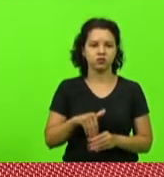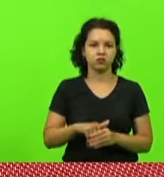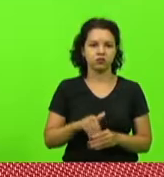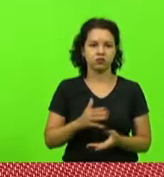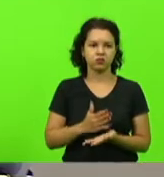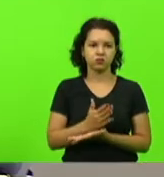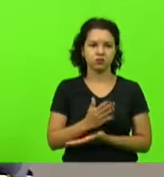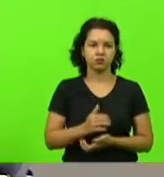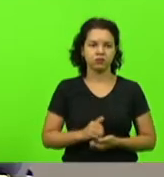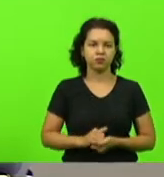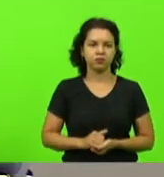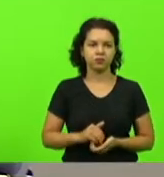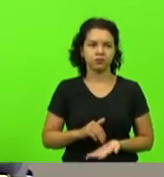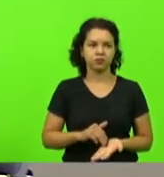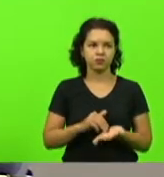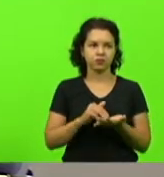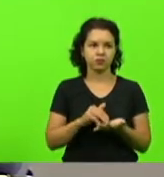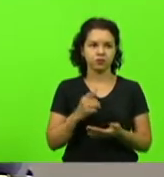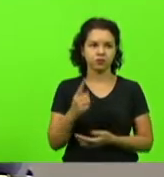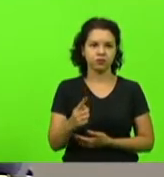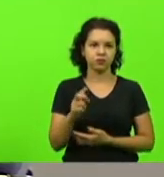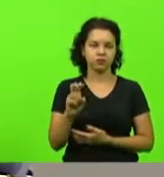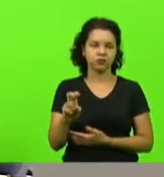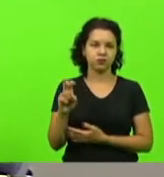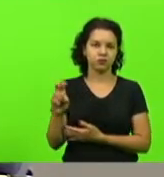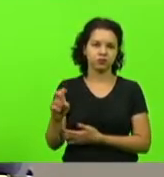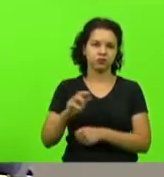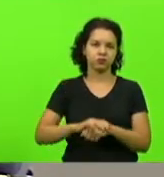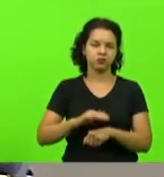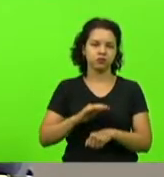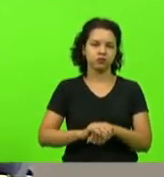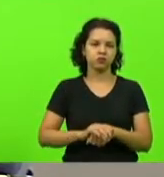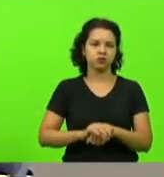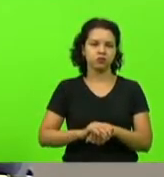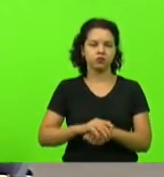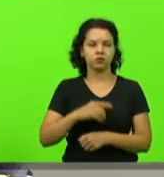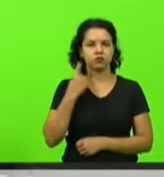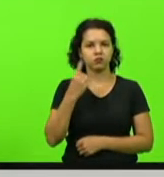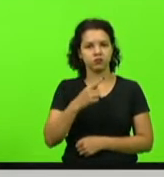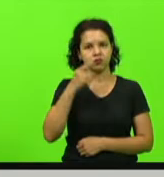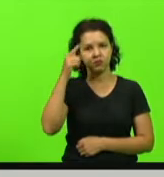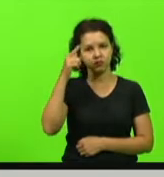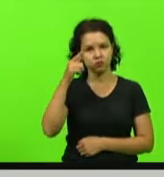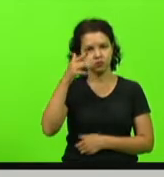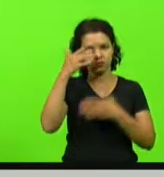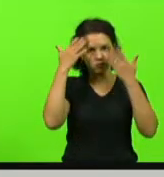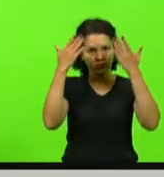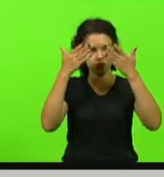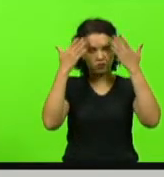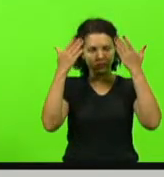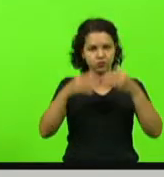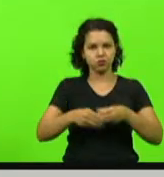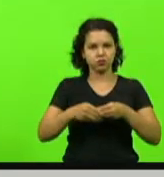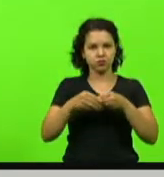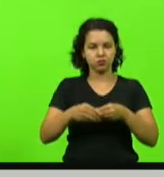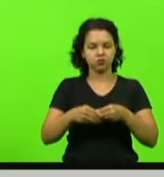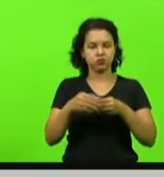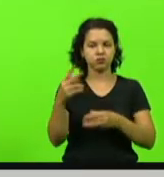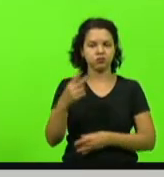aprovado. Moção 155, autor, deputado José Milton Schaefer, cumprimentando o segundo